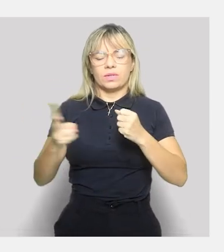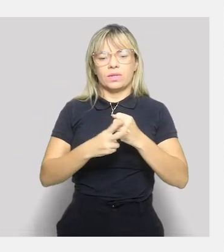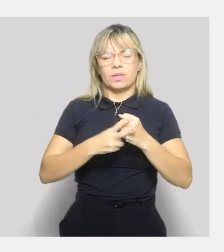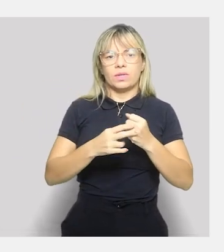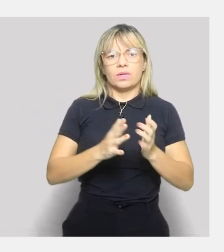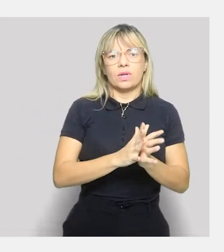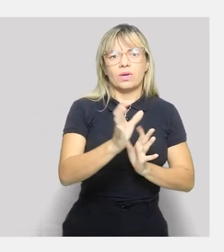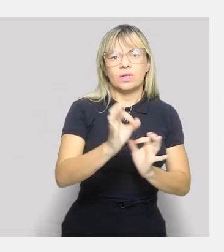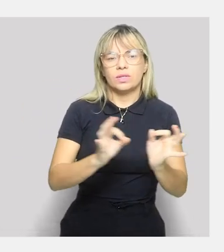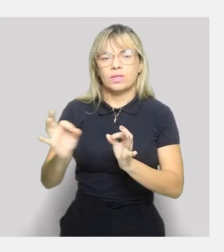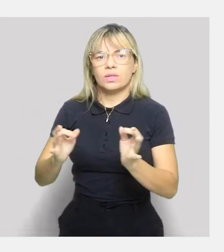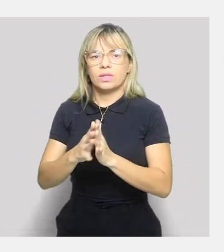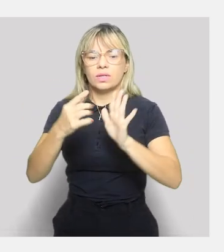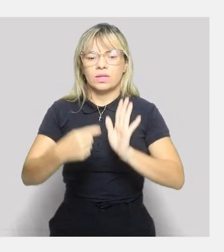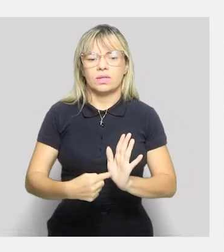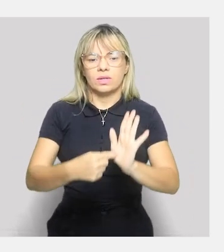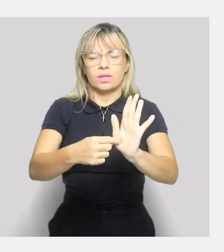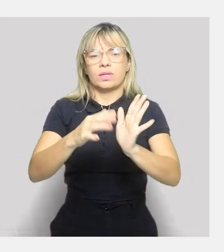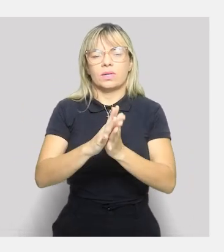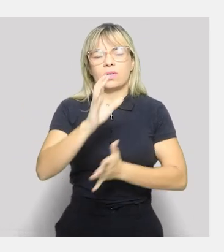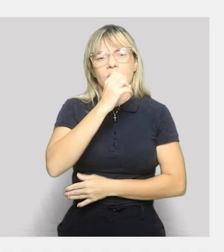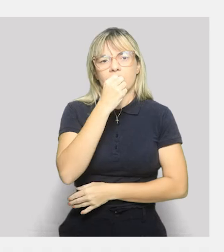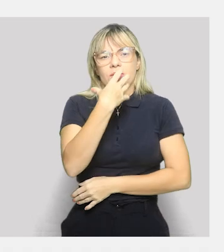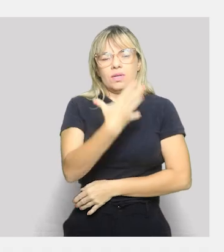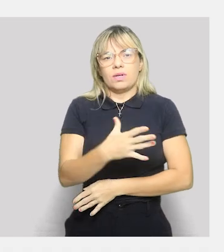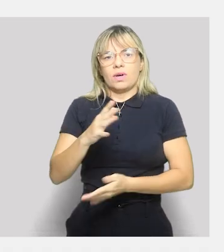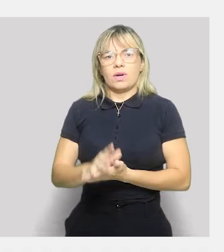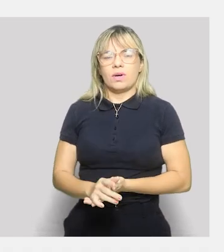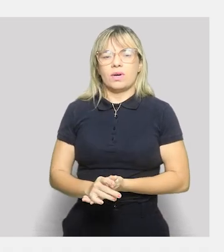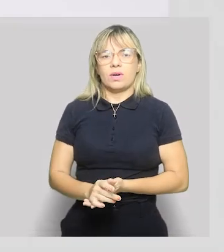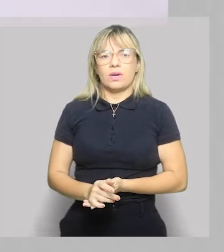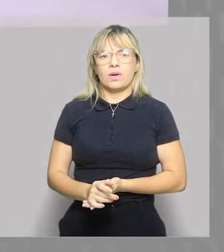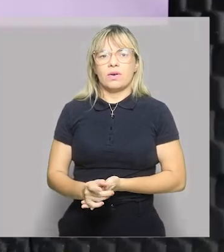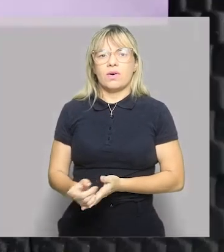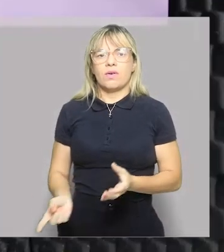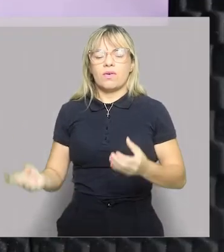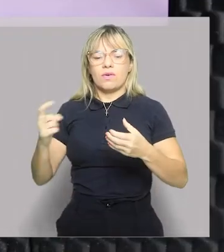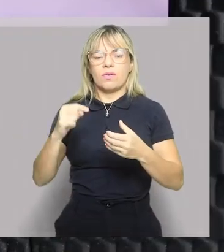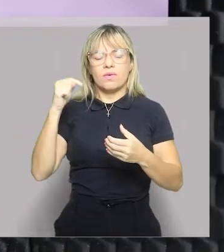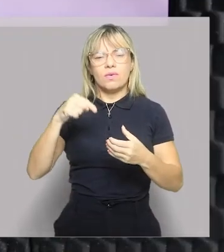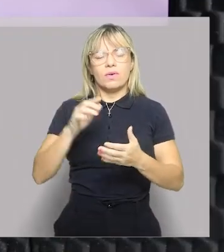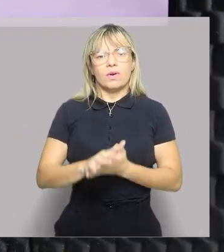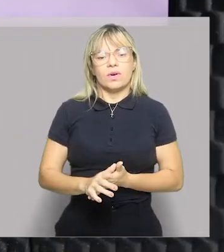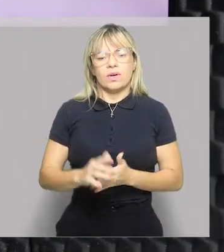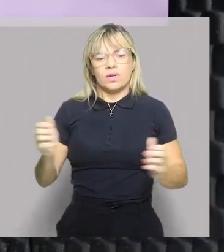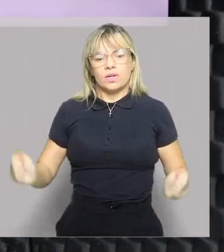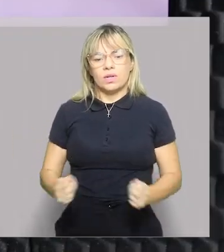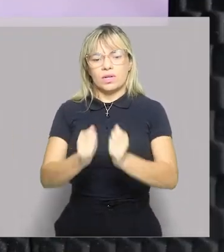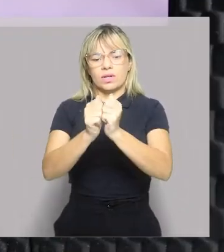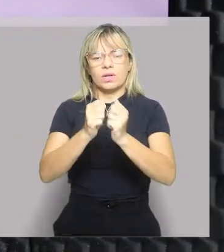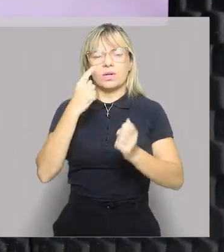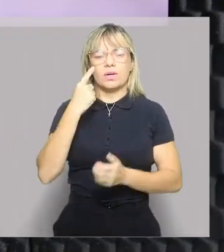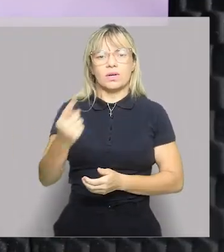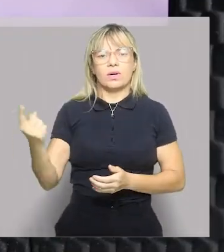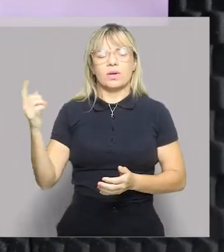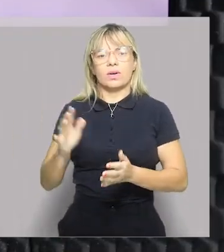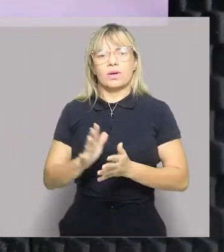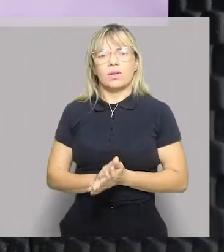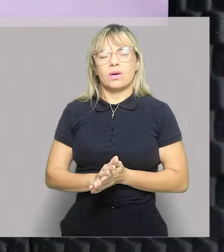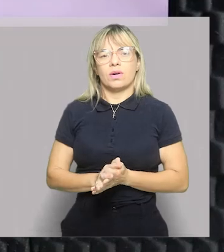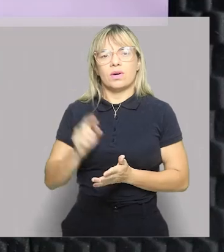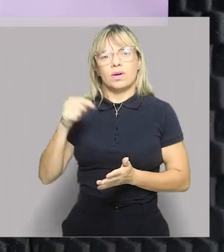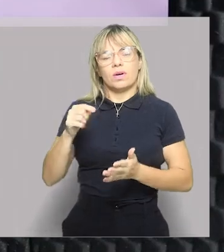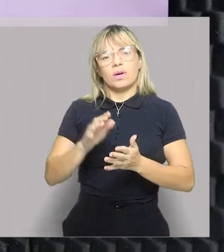voltemos aqui. Que bom que você veio. O verbo vir, atenção, é um verbo intransitivo. Porque nessa caminhada é o local,